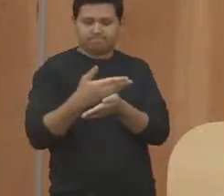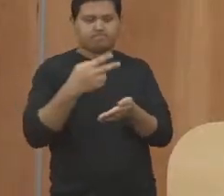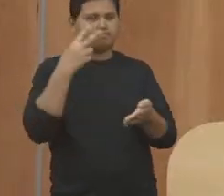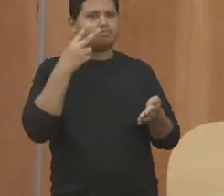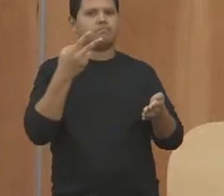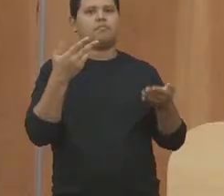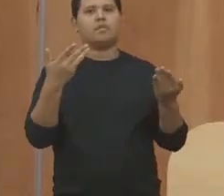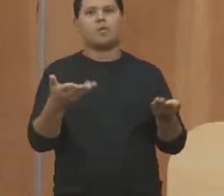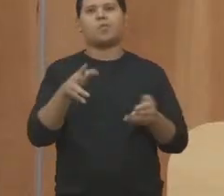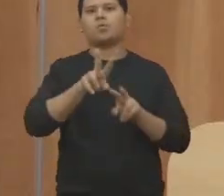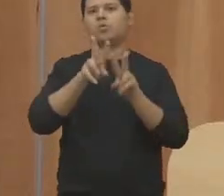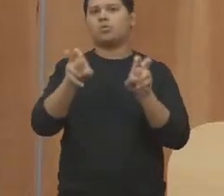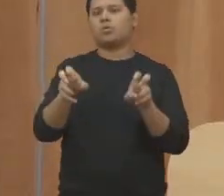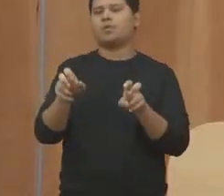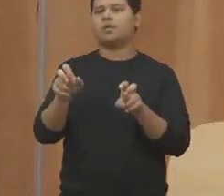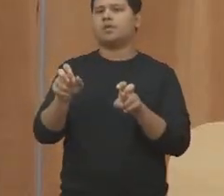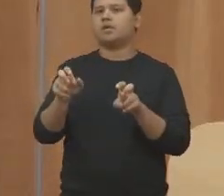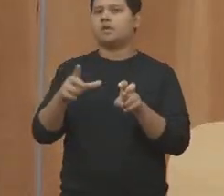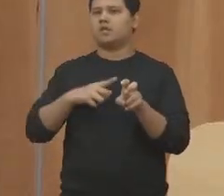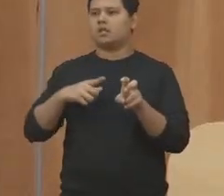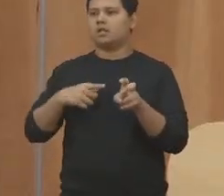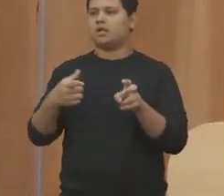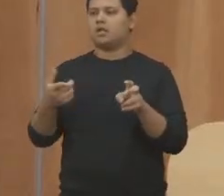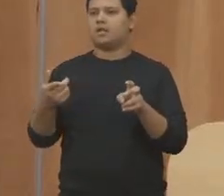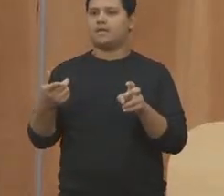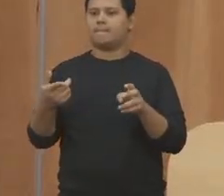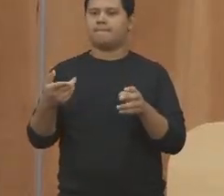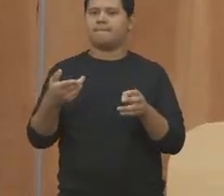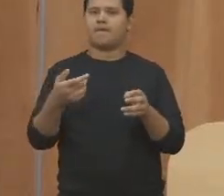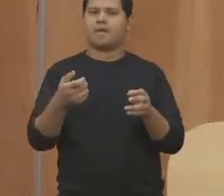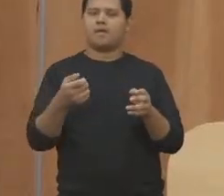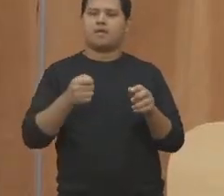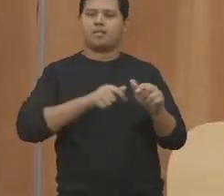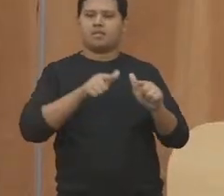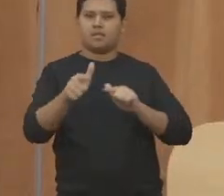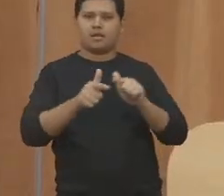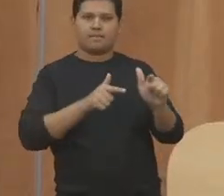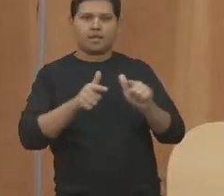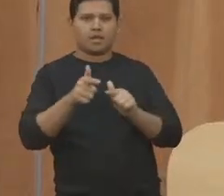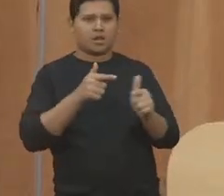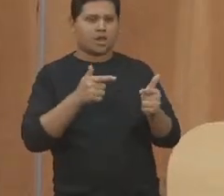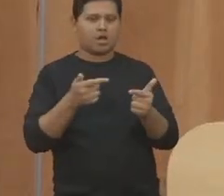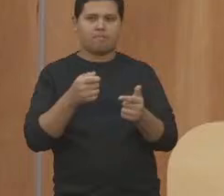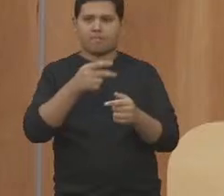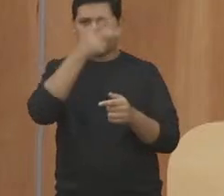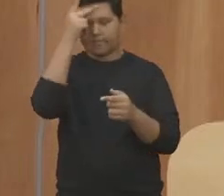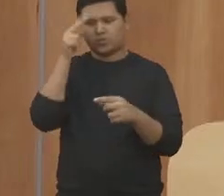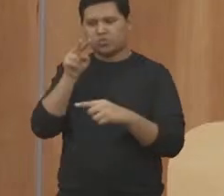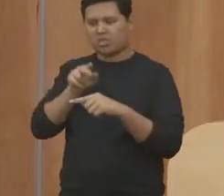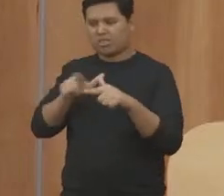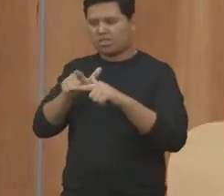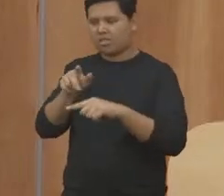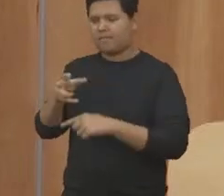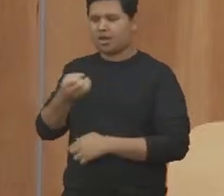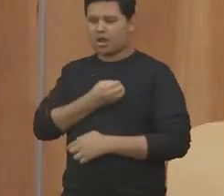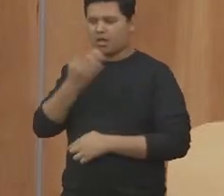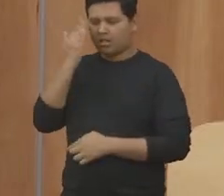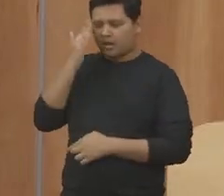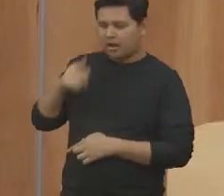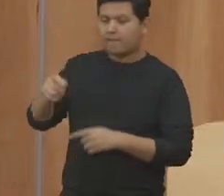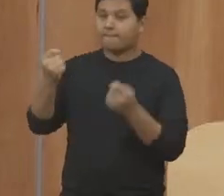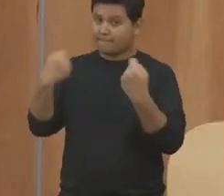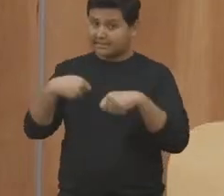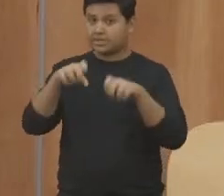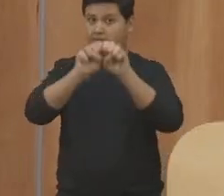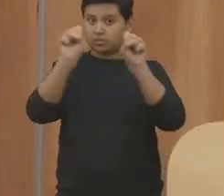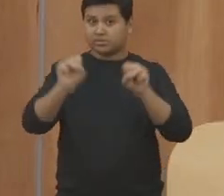de fazer com a mão de obra própria, é muito difícil. Então, a gente precisa de um sistema para conseguir chegar com mais facilidade a